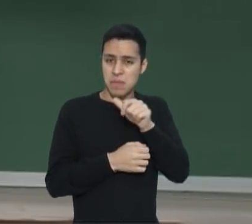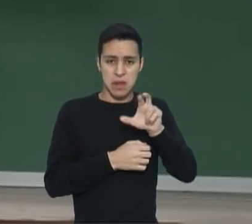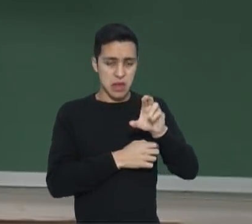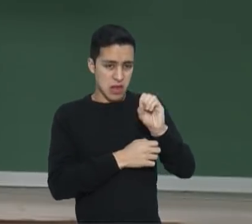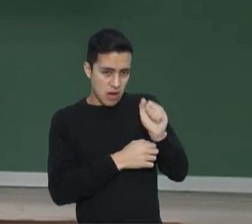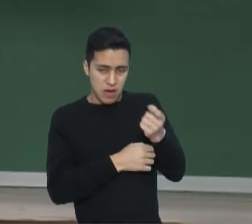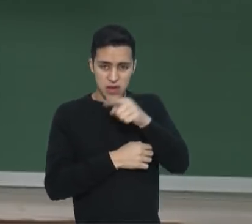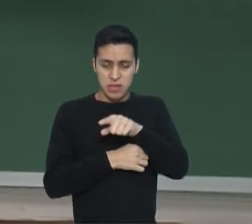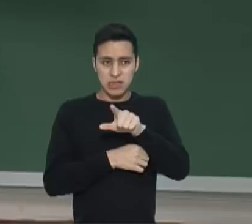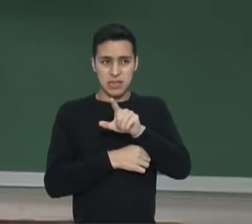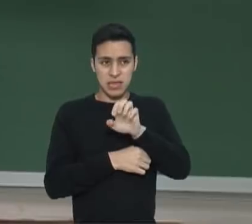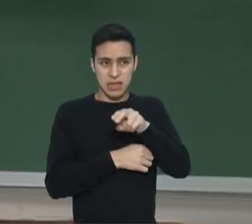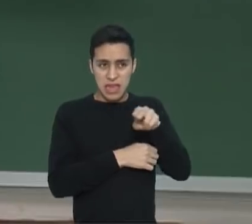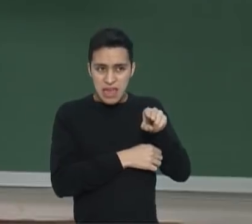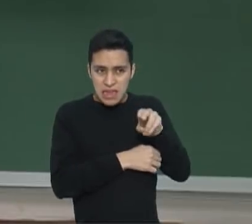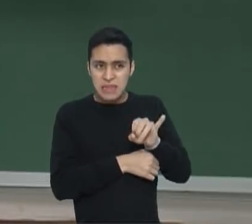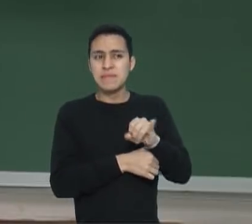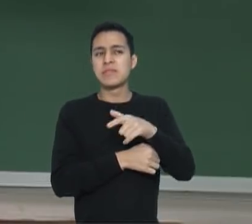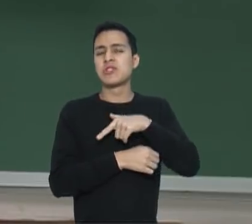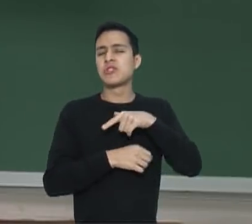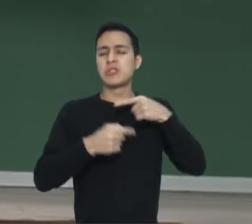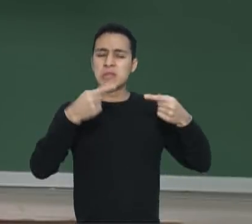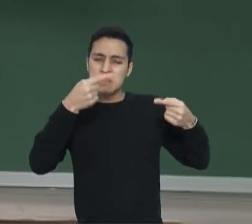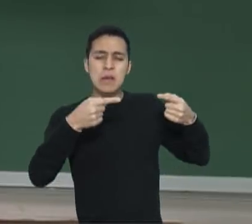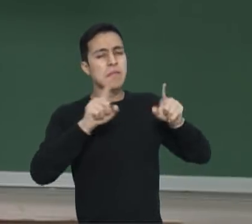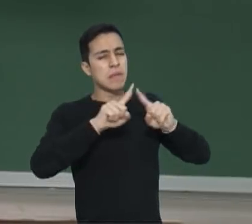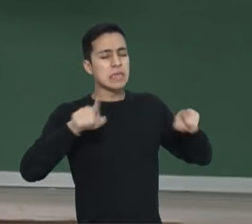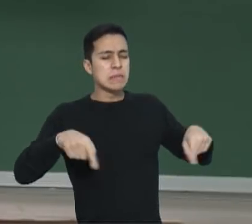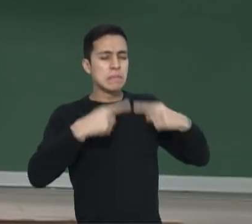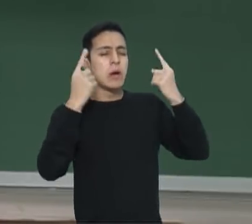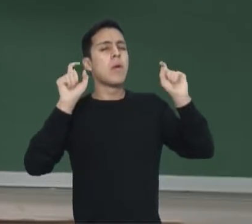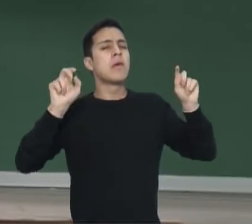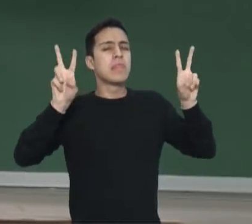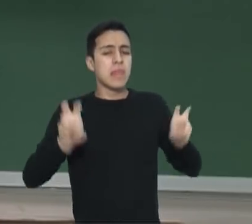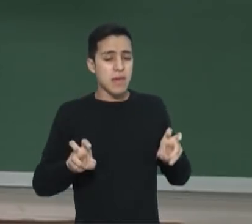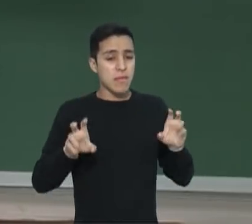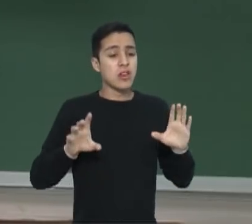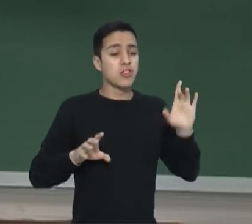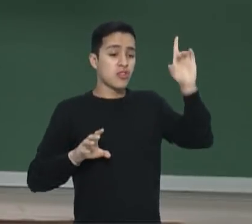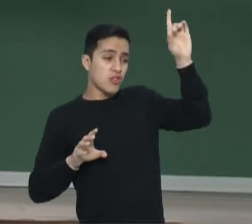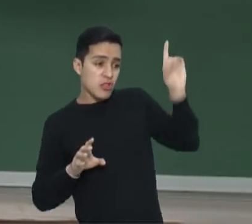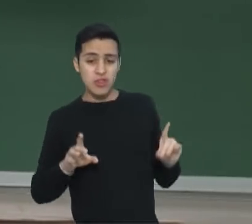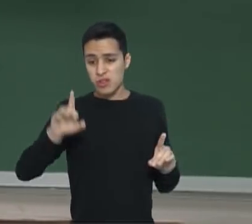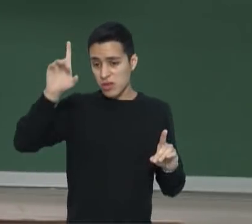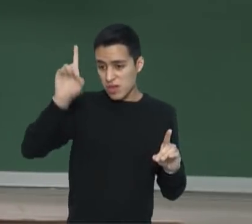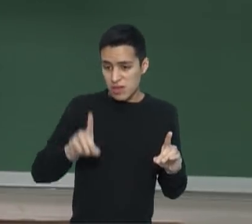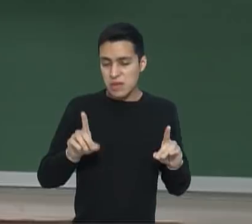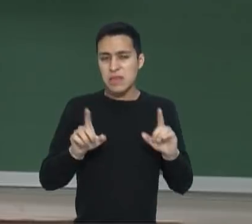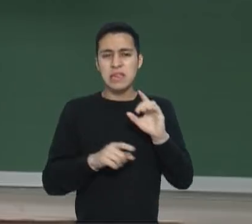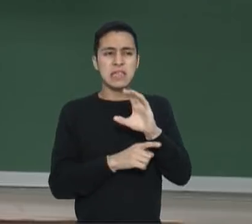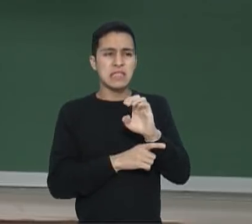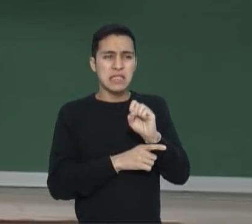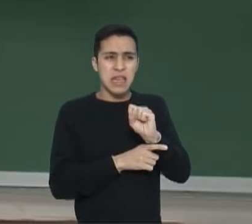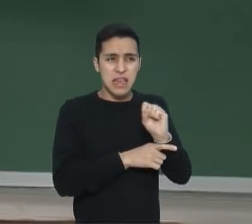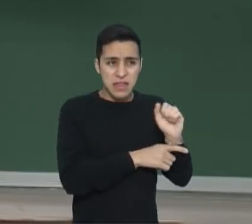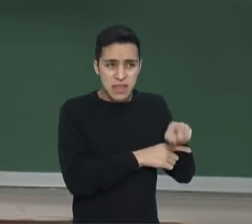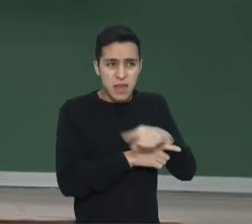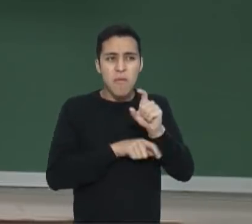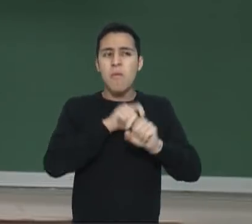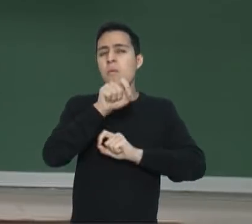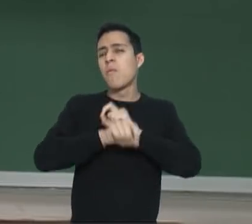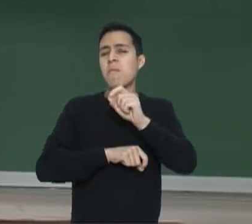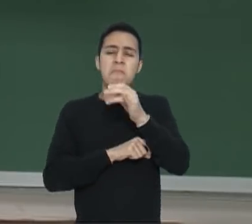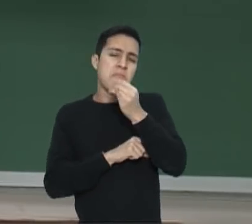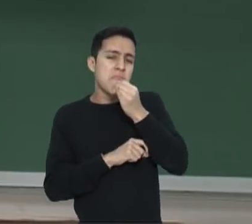Lenin, havia um aspecto interessante. Eles discordavam com relação ao direito de secessão, o direito de